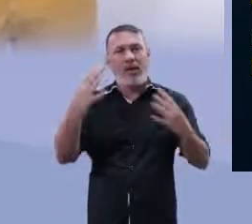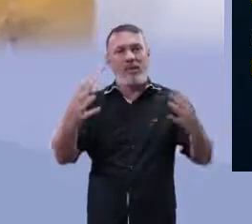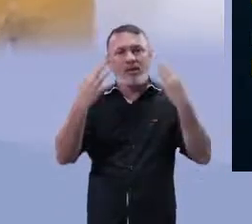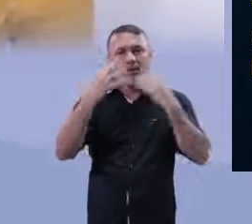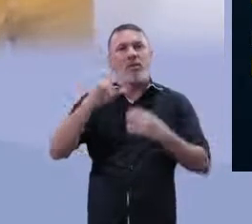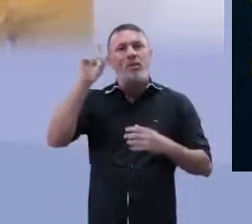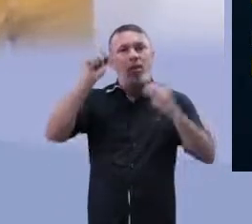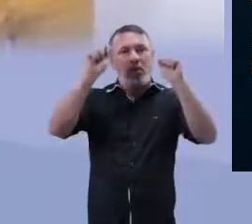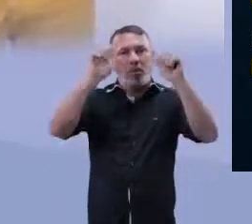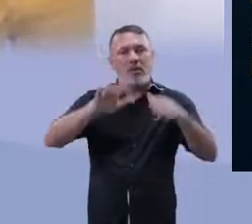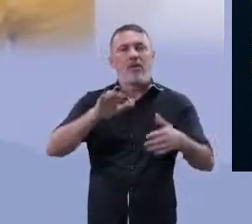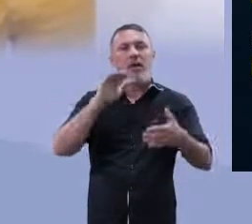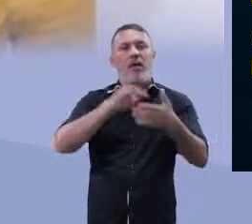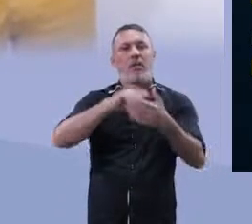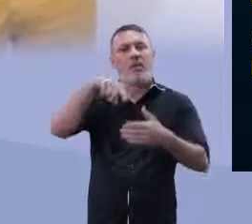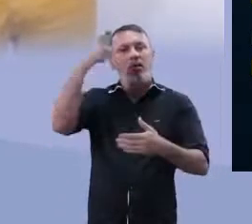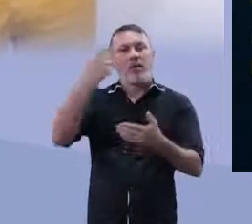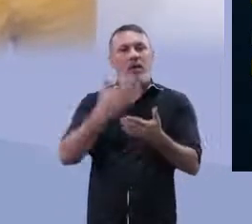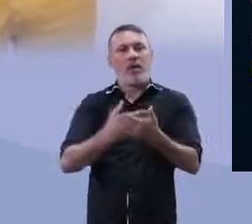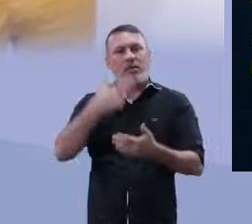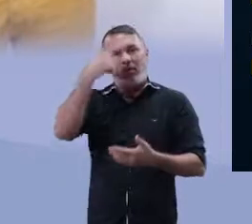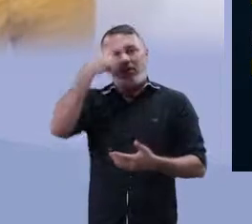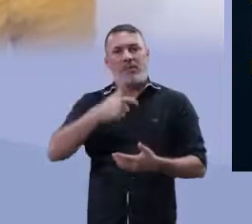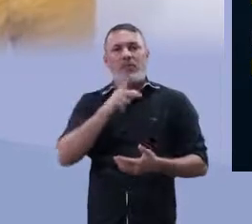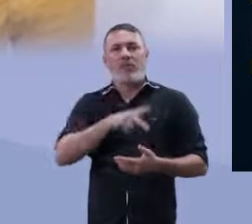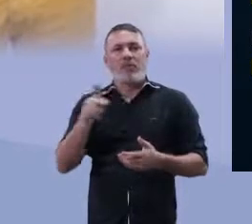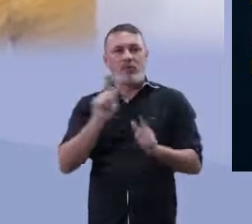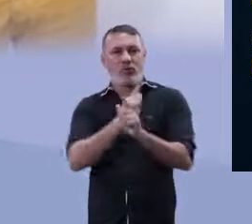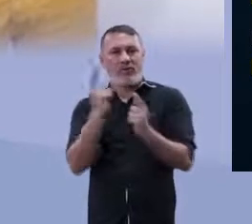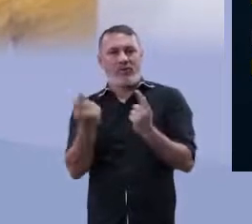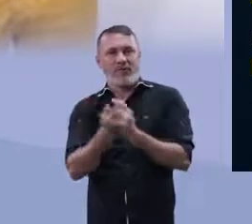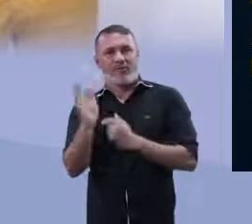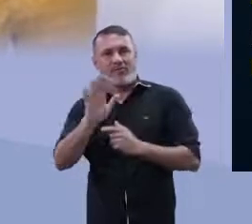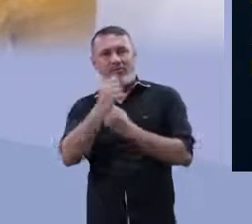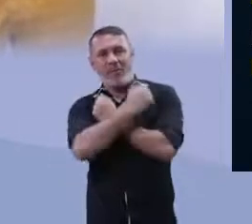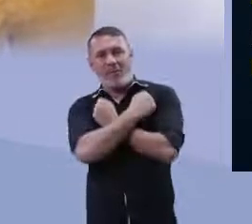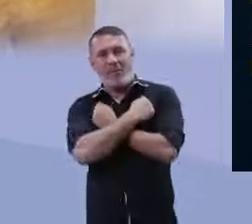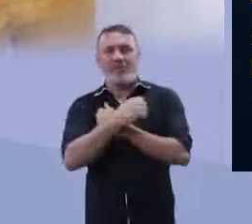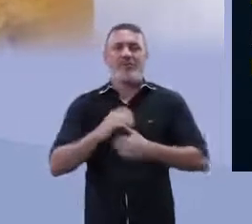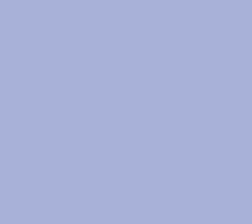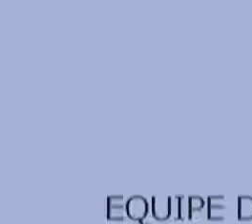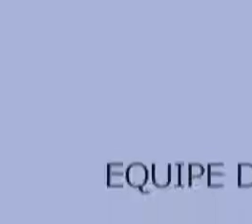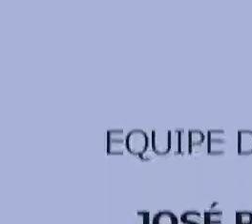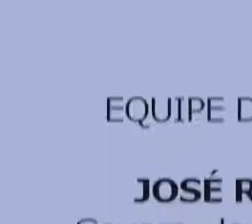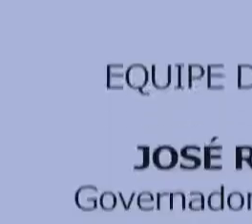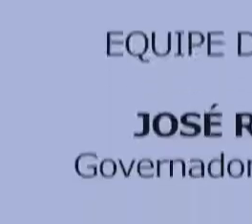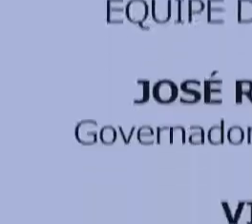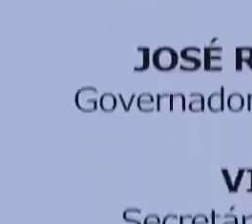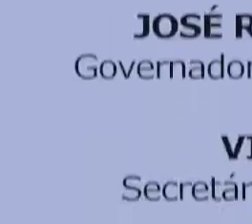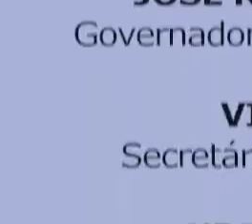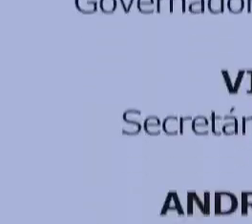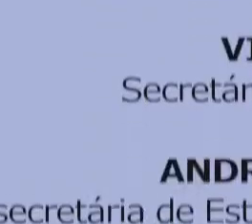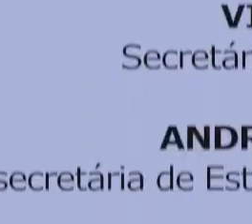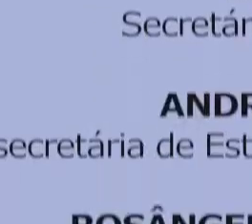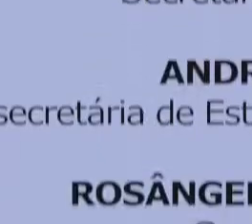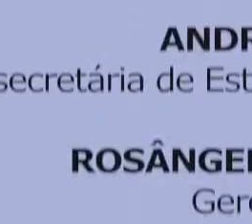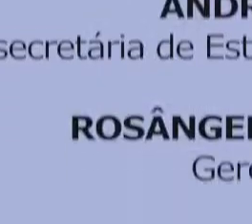vocês. Fiquem com Deus e até a nossa próxima aula com o professor Paulo Zuccolotto. Valeu, um abraço, tchauzinho.